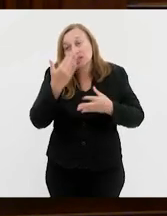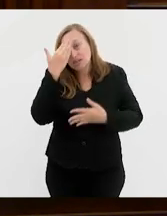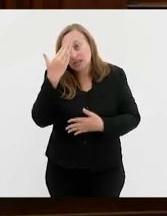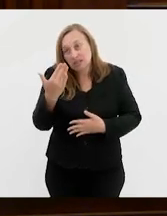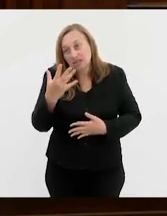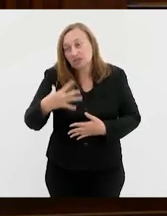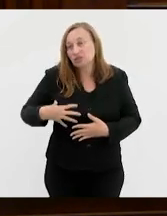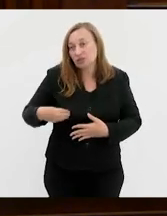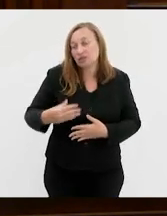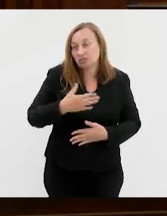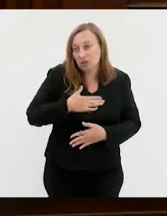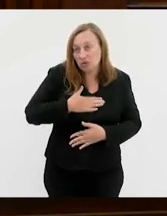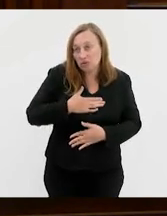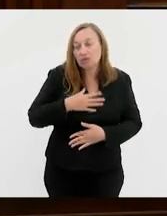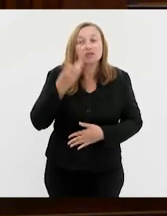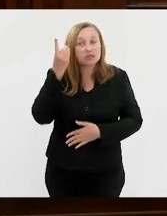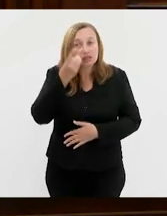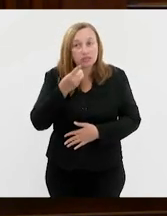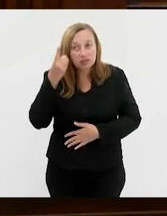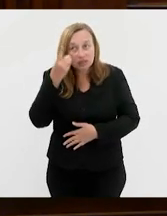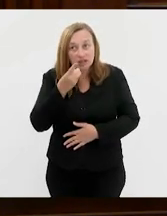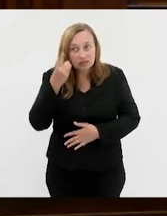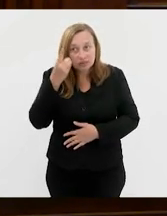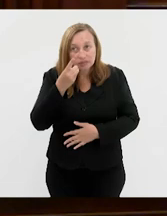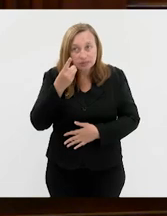filho, deputado